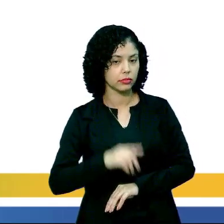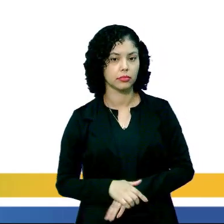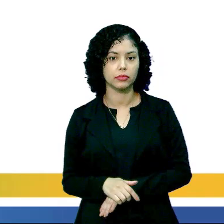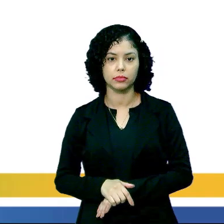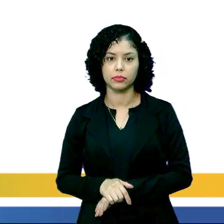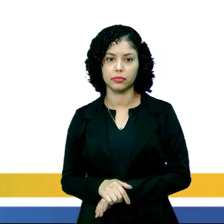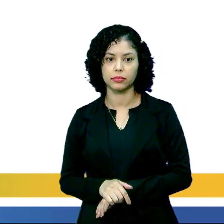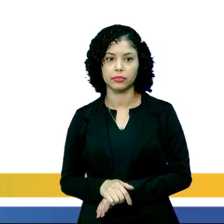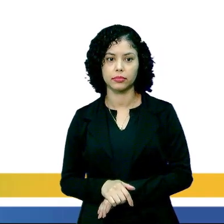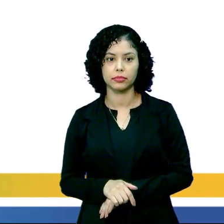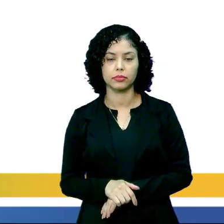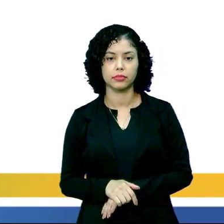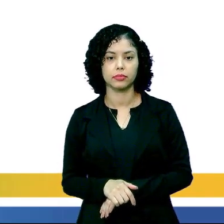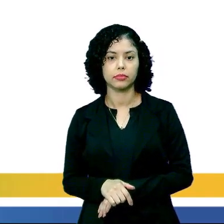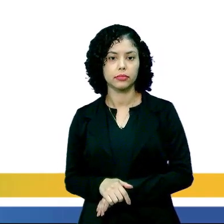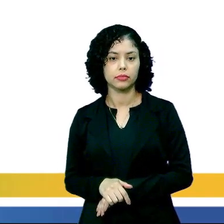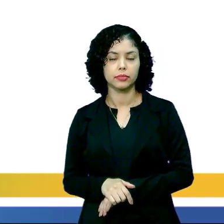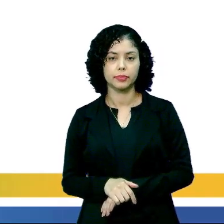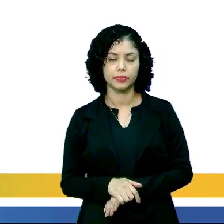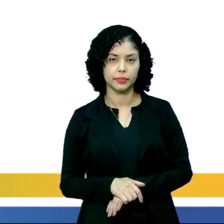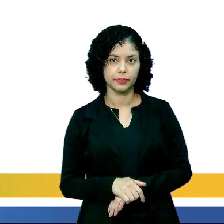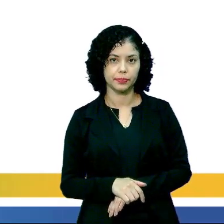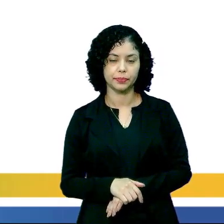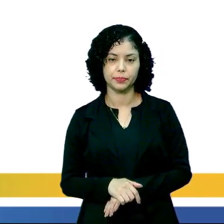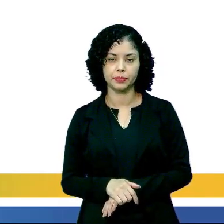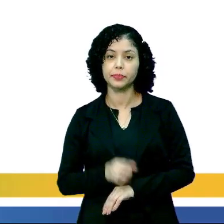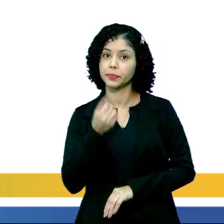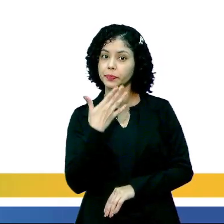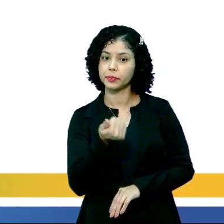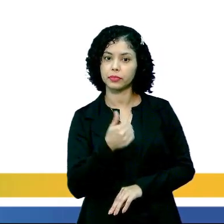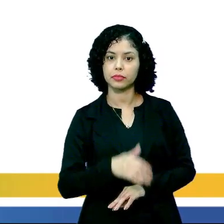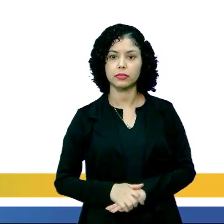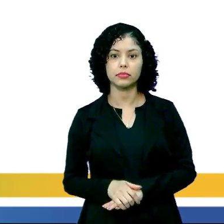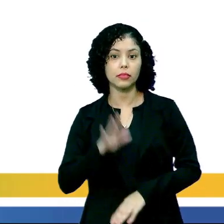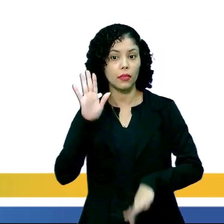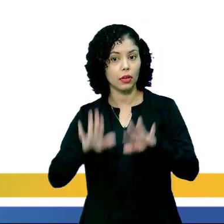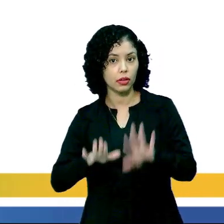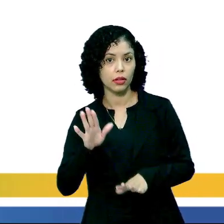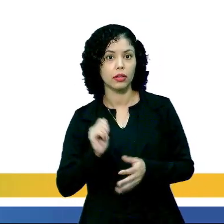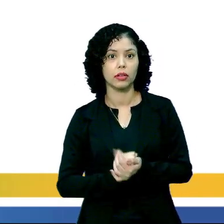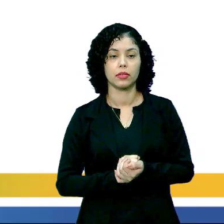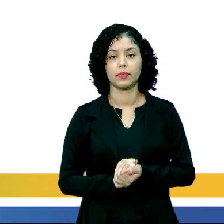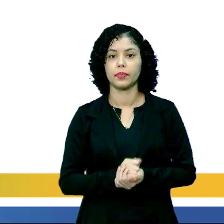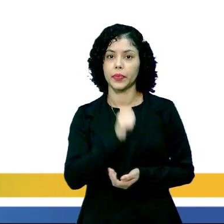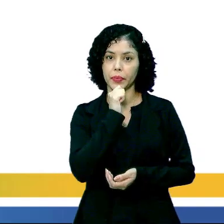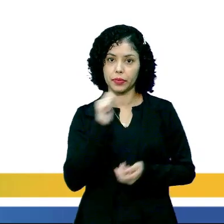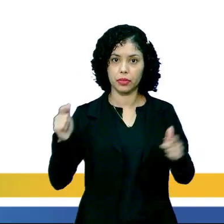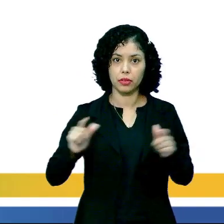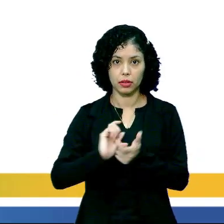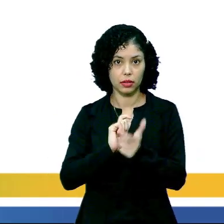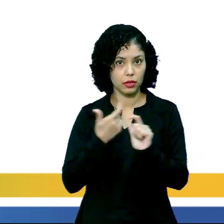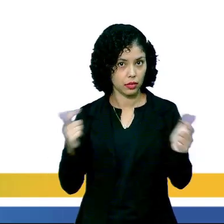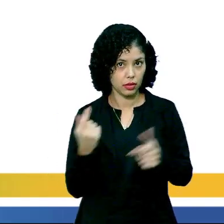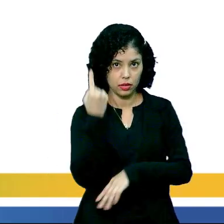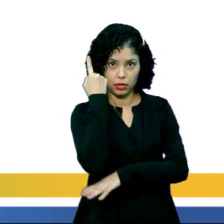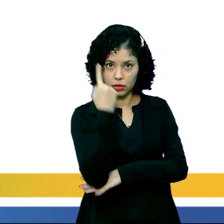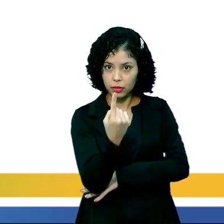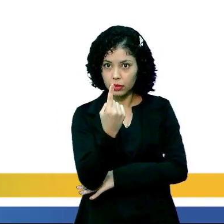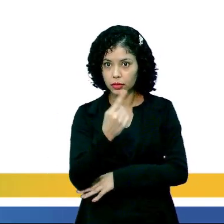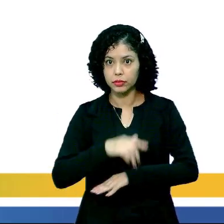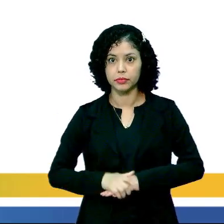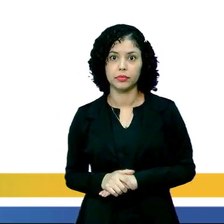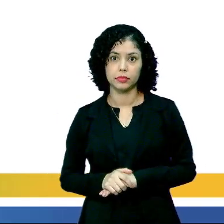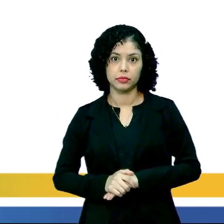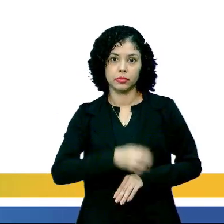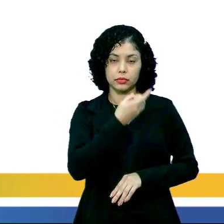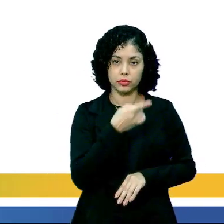morico né então nós temos aí ácido bórico tudo bem já se esse elemento ele tem mais de um